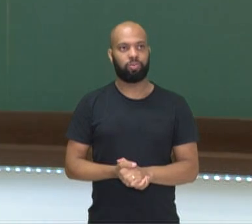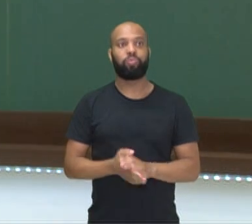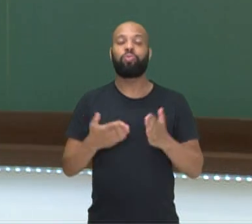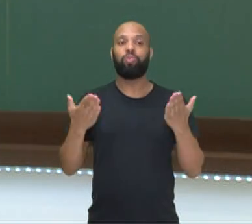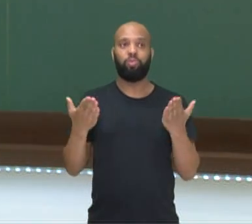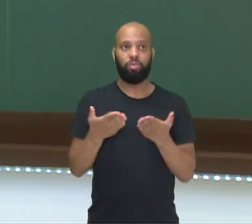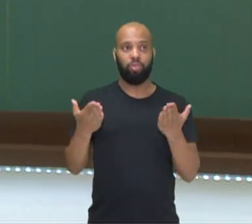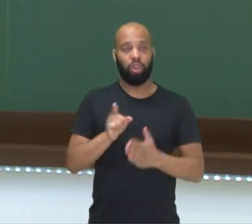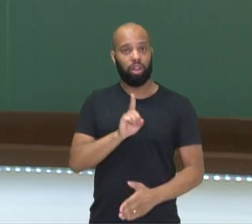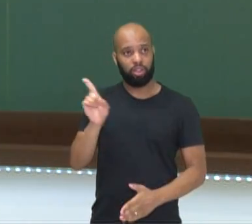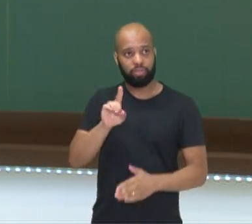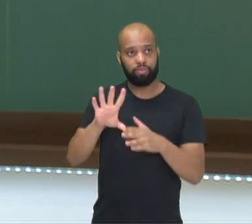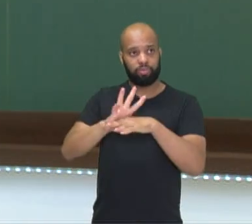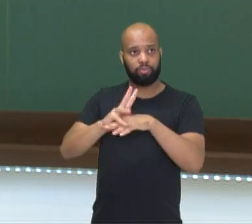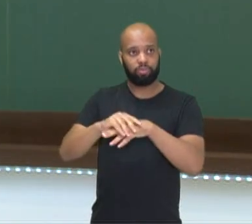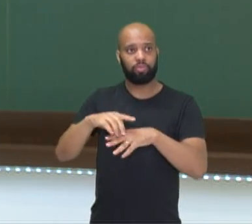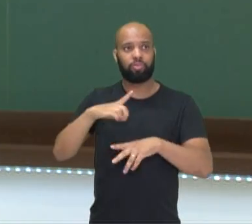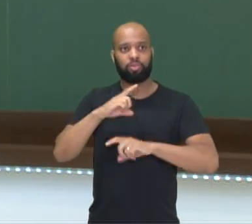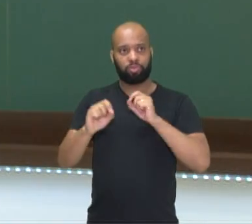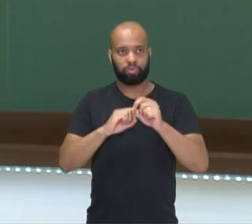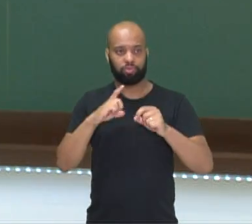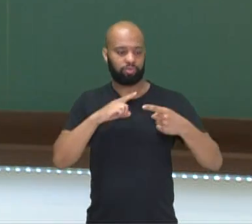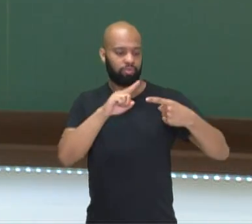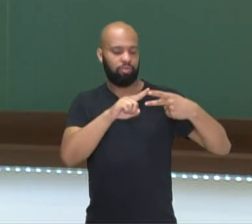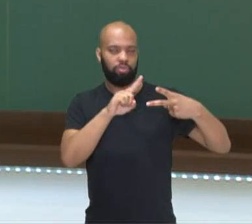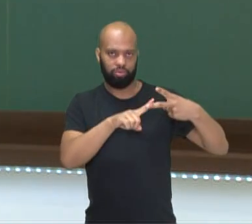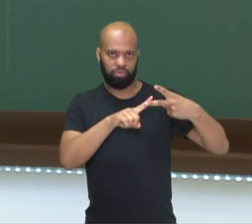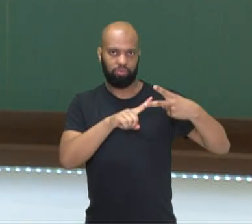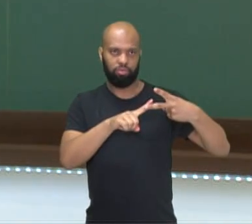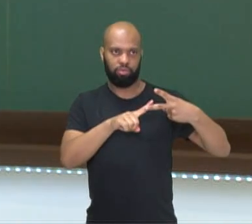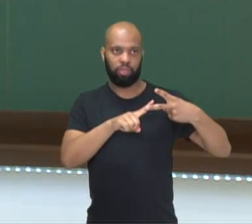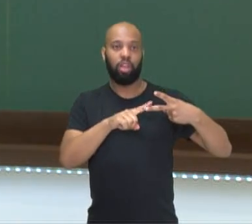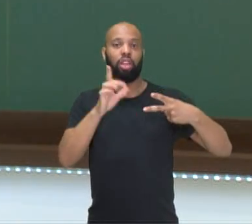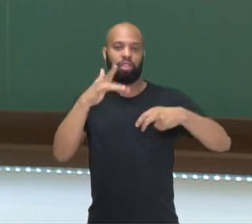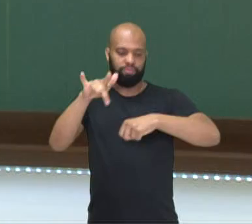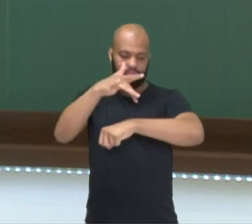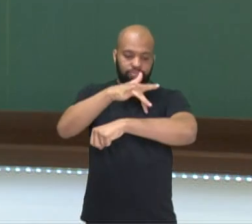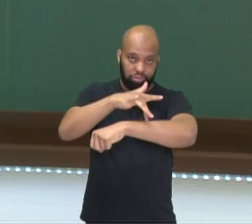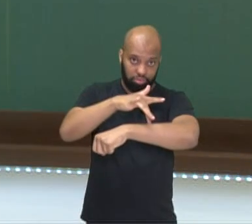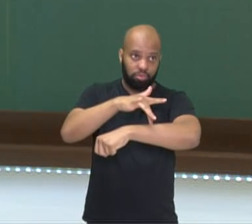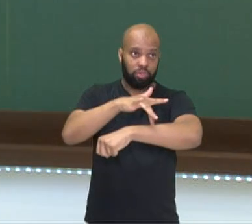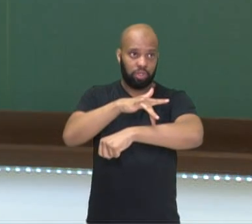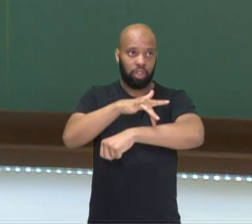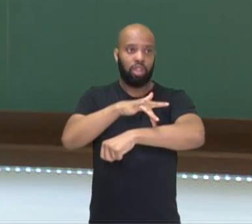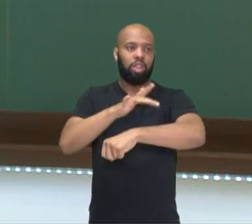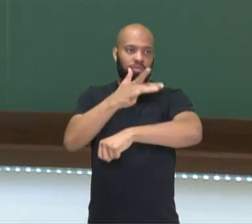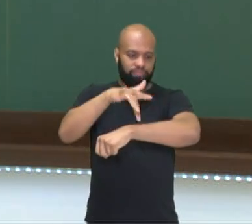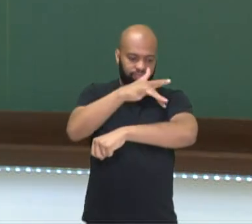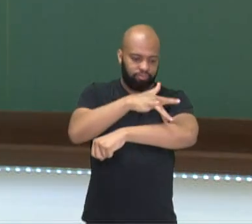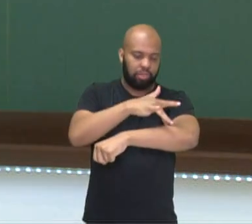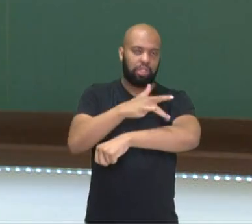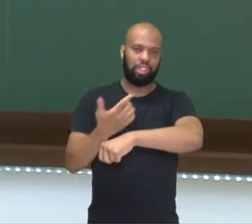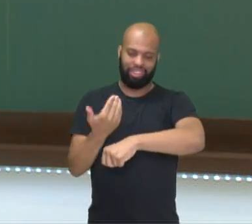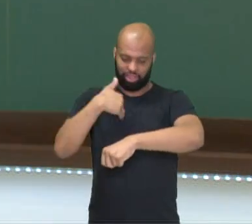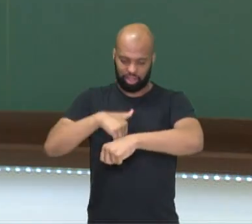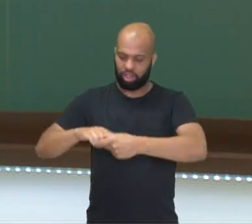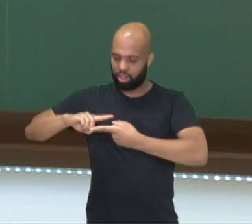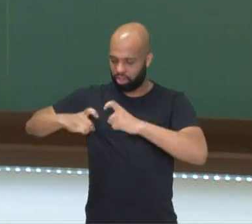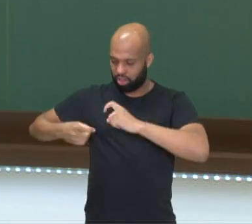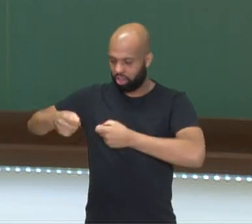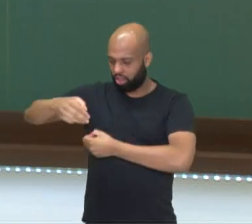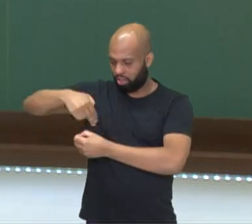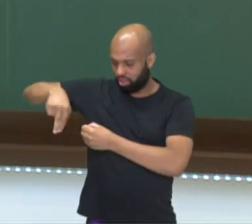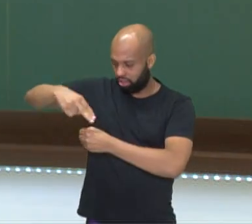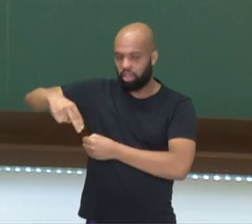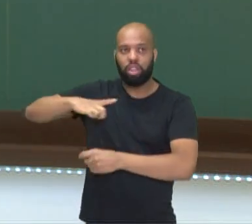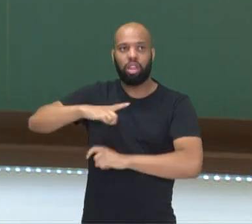Então, a leishmaniose, ela pode ter 2 tipos, né? A fêmea vai picar, esse protozoário vai adentrar o corpo, ele pode